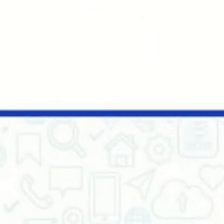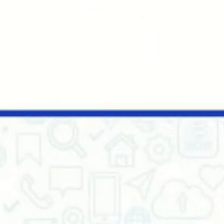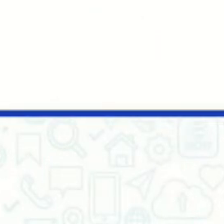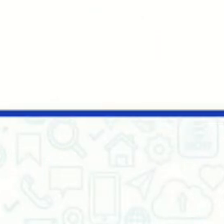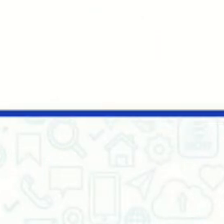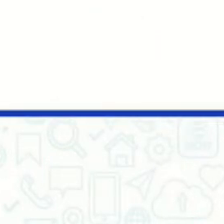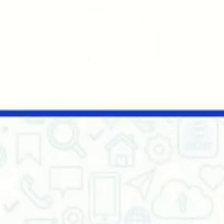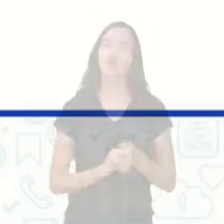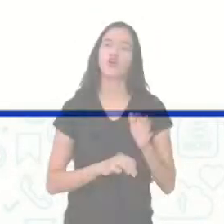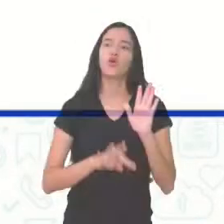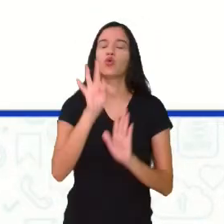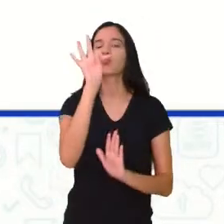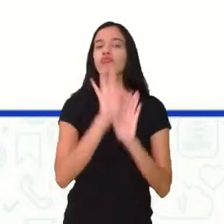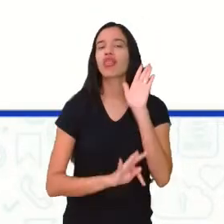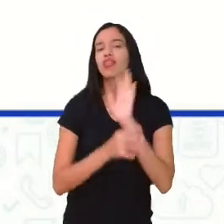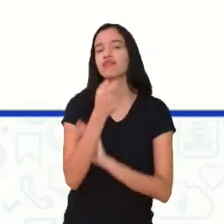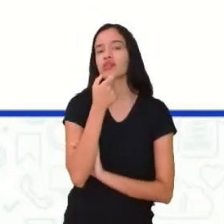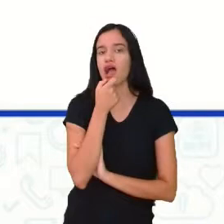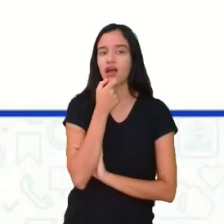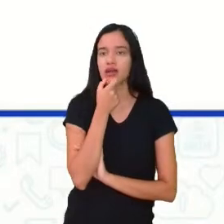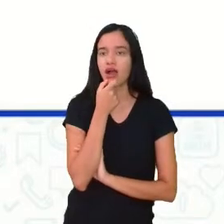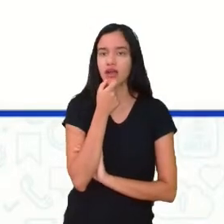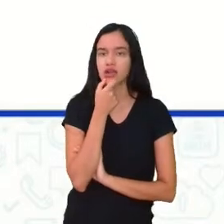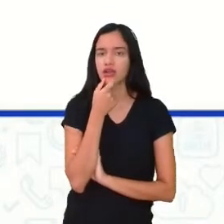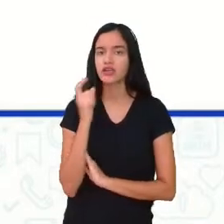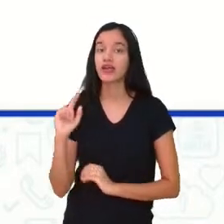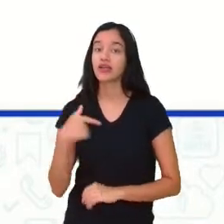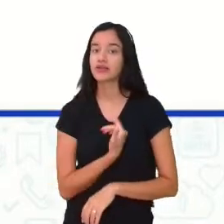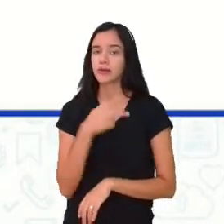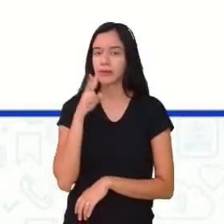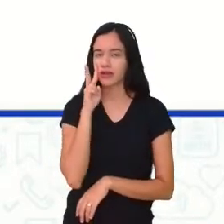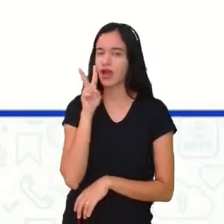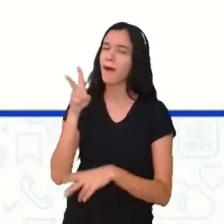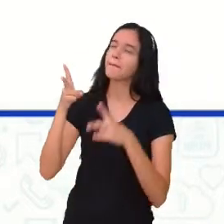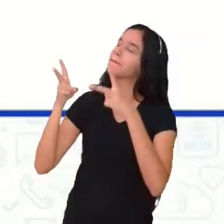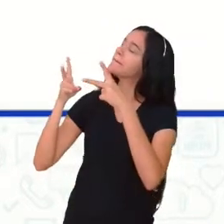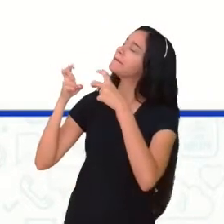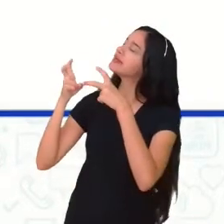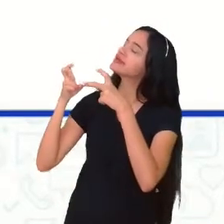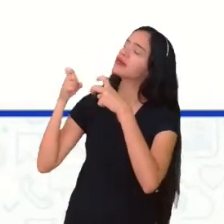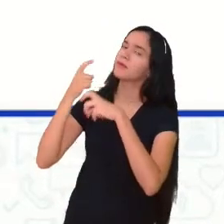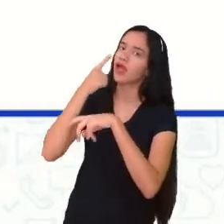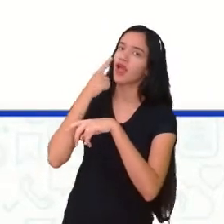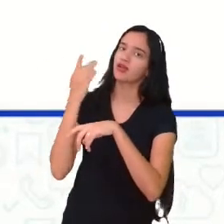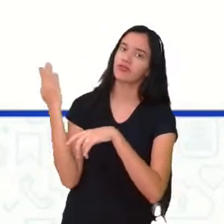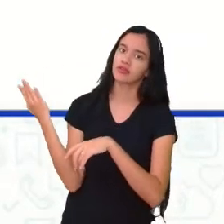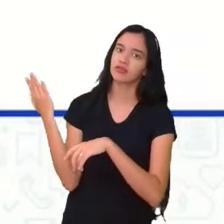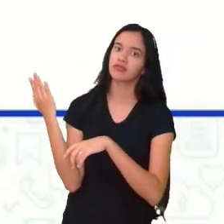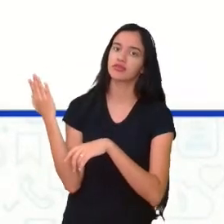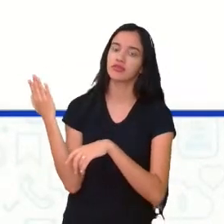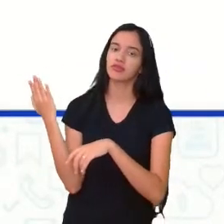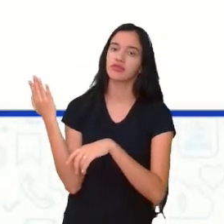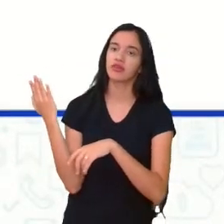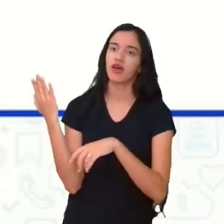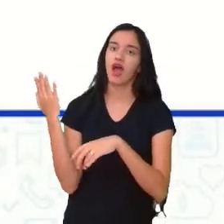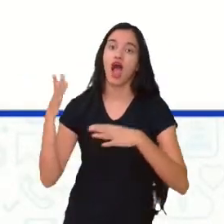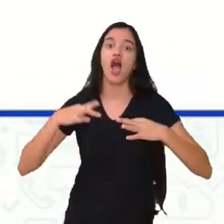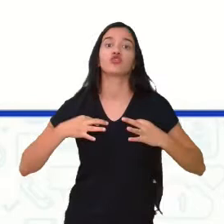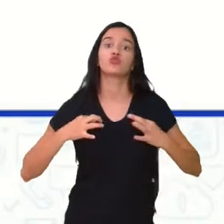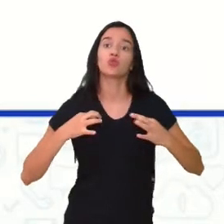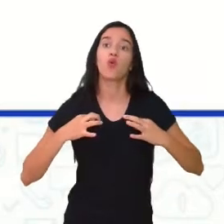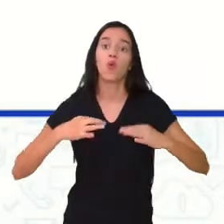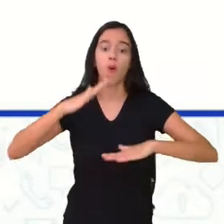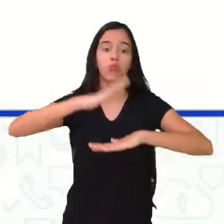O texto aí está em inglês, minha gente, não é só para a gente verificar os elementos. Vejam aí os cenários, os